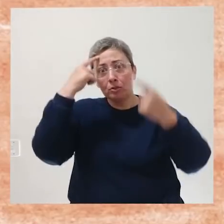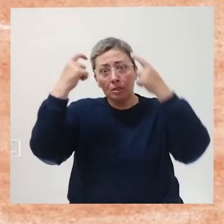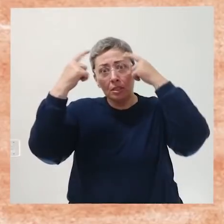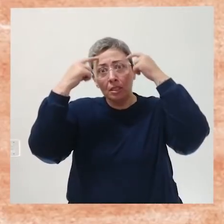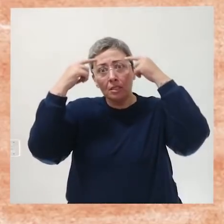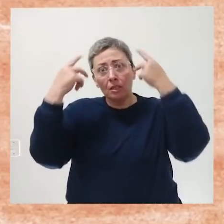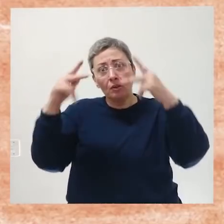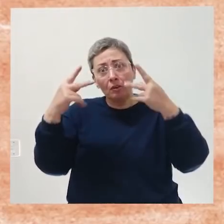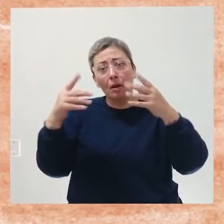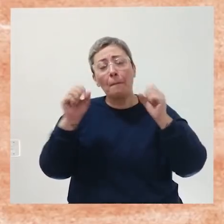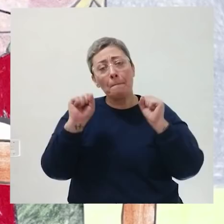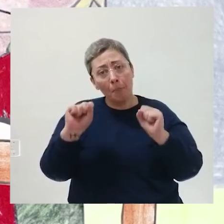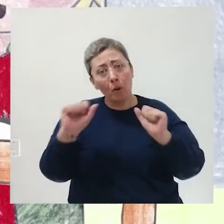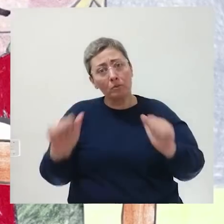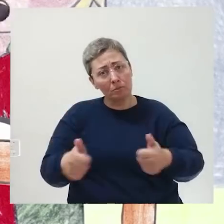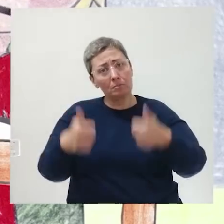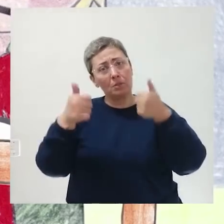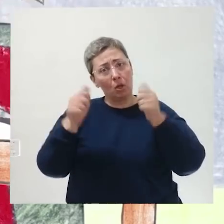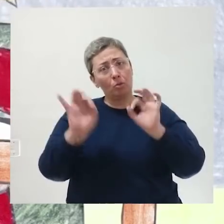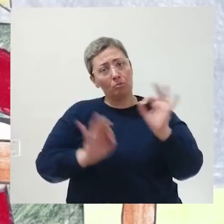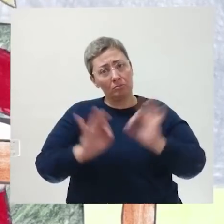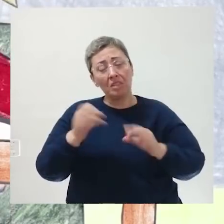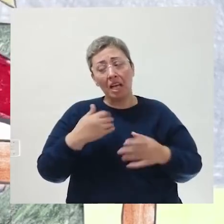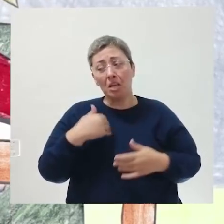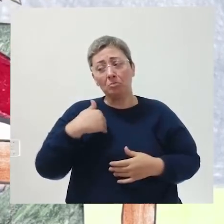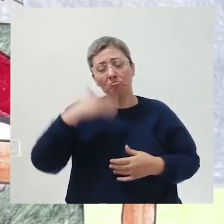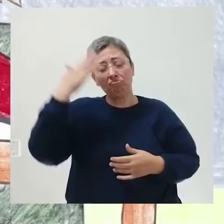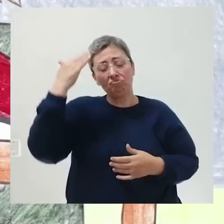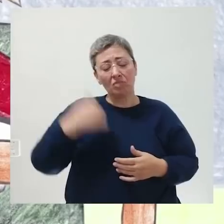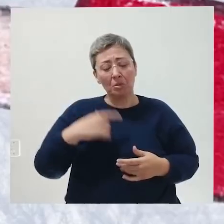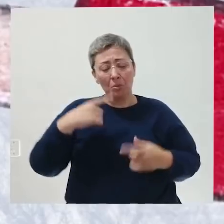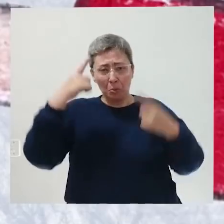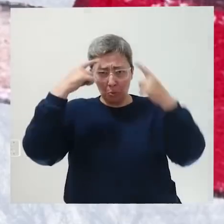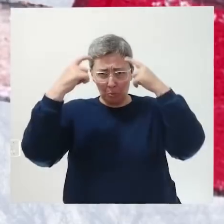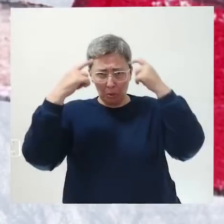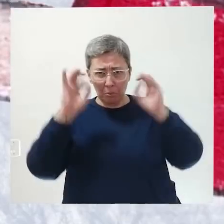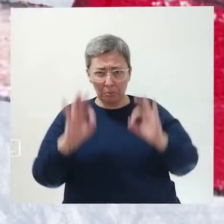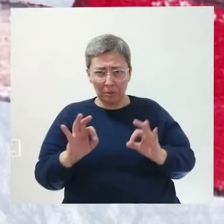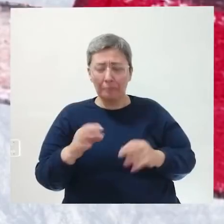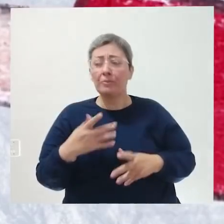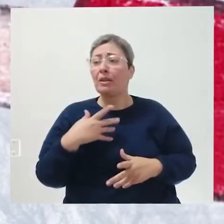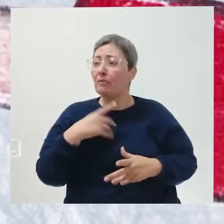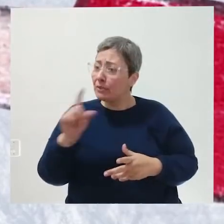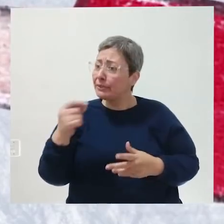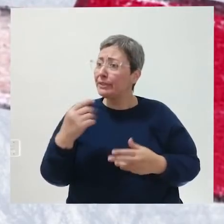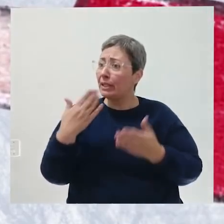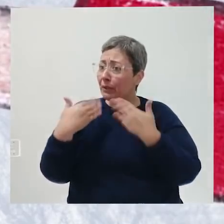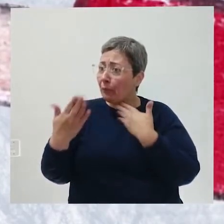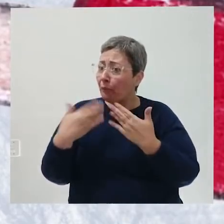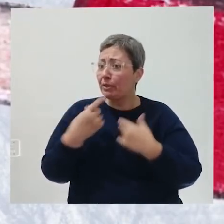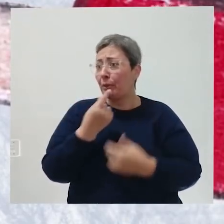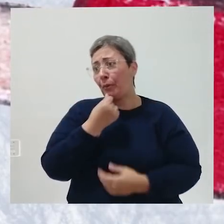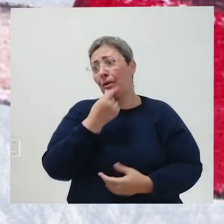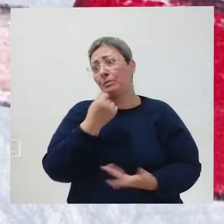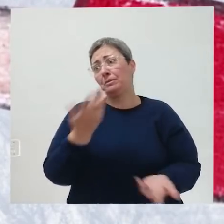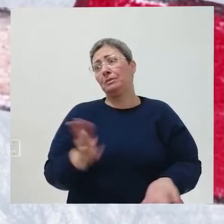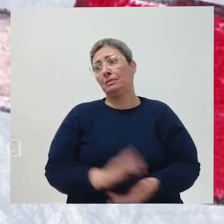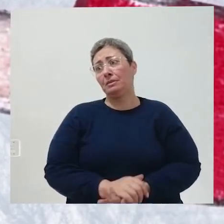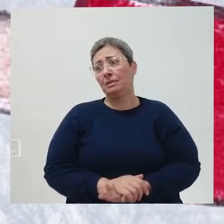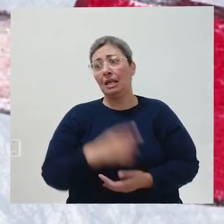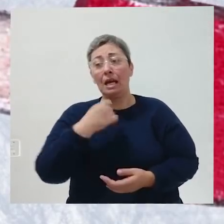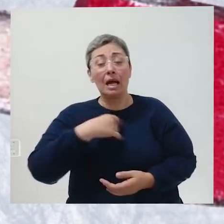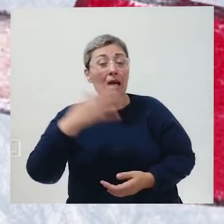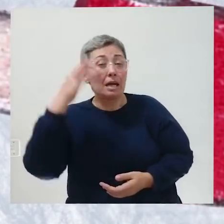como você poderia fazer melhor. Eu sou mesmo imaginativo? Você está conversando com um lápis.